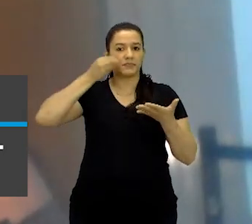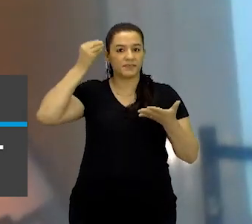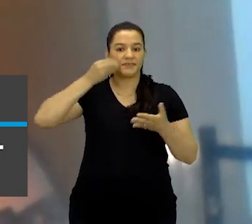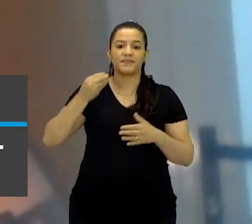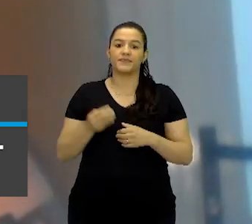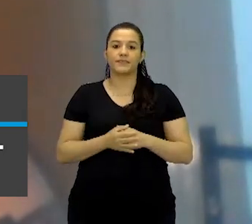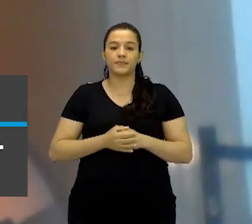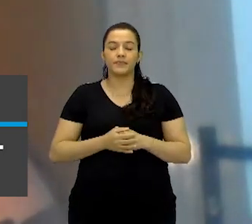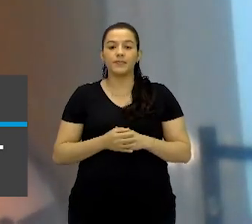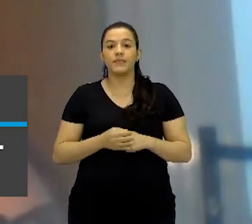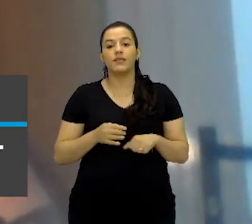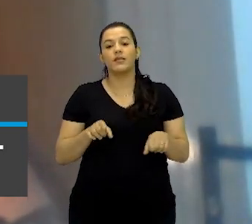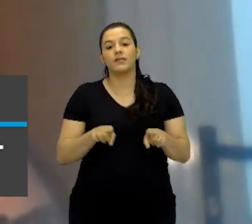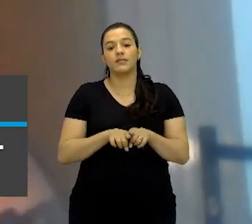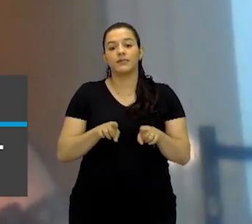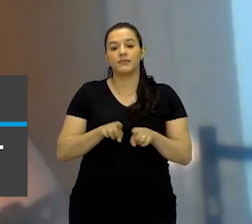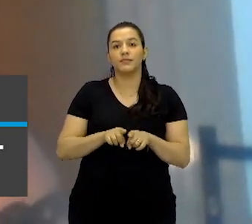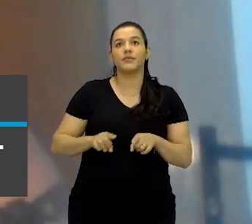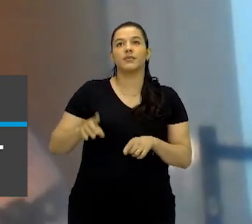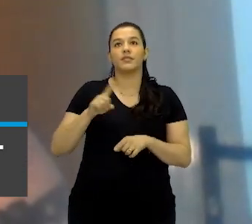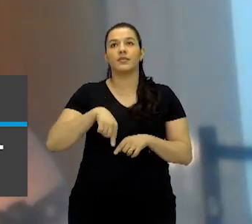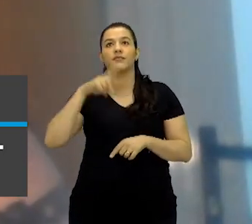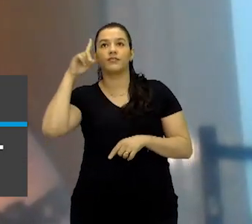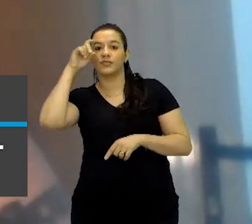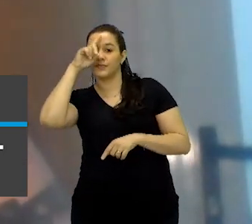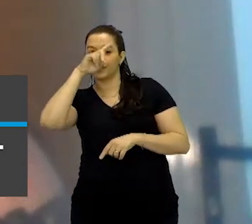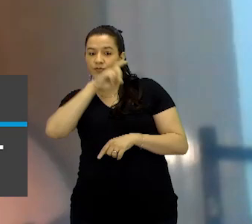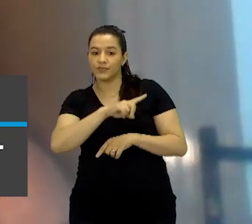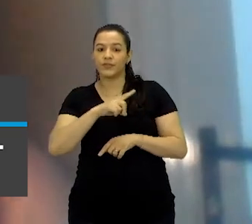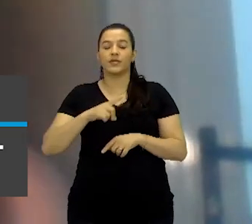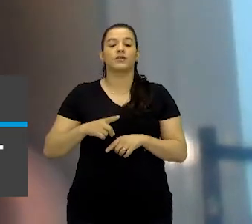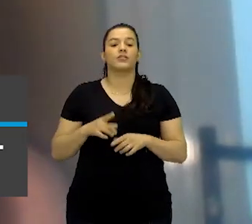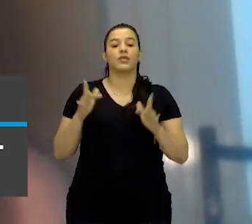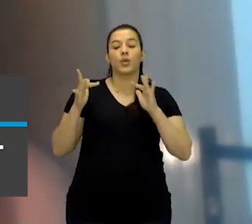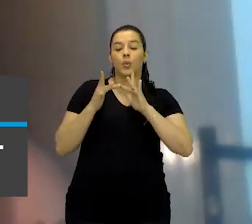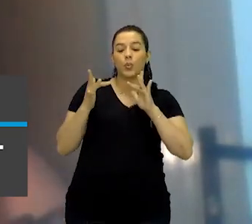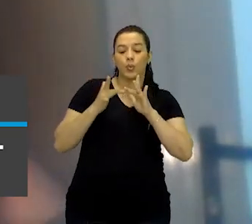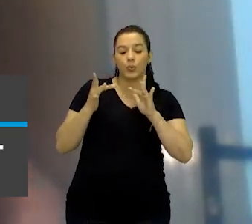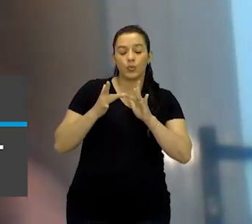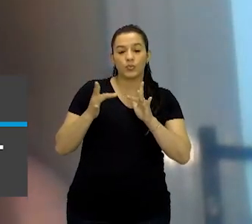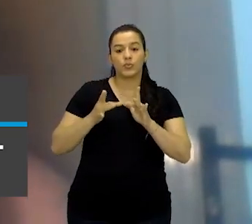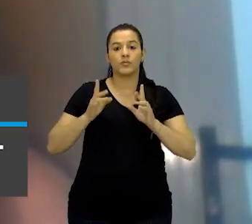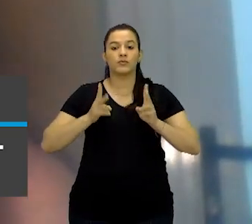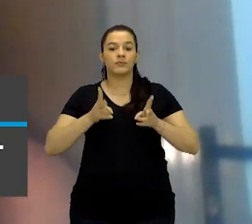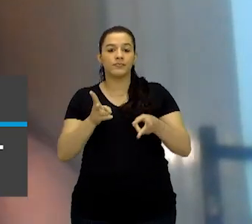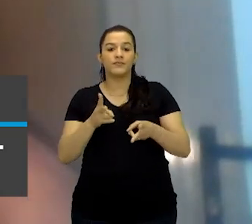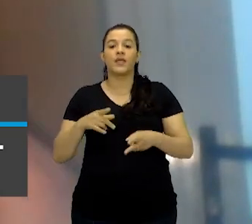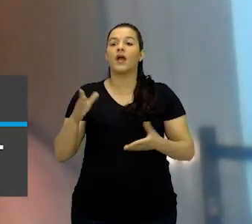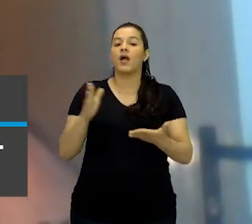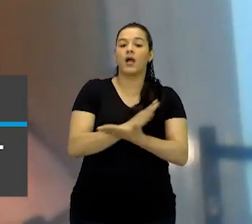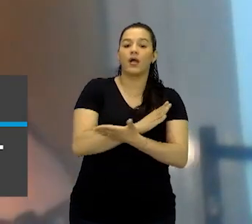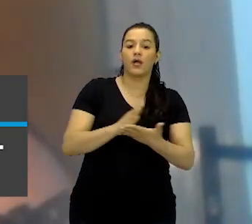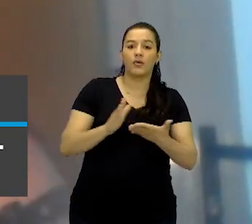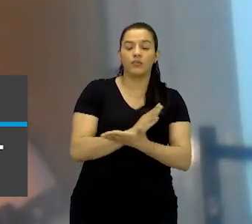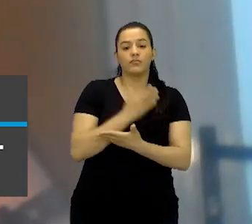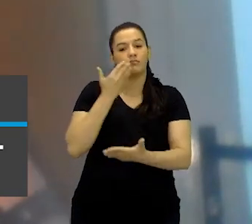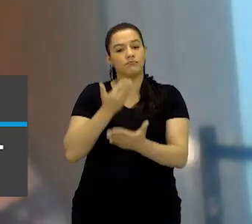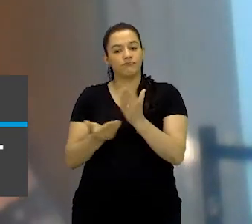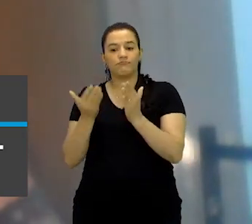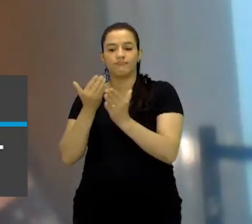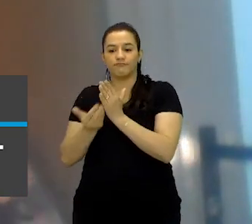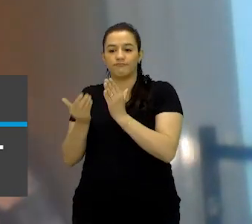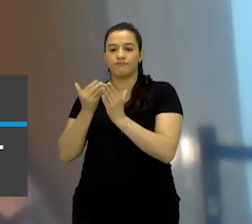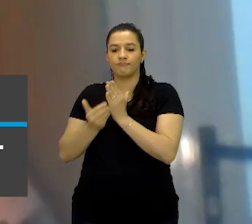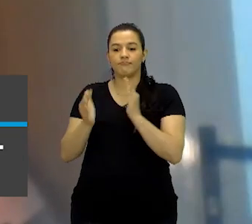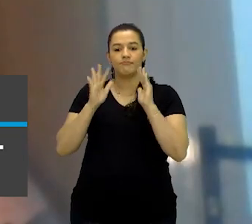né, pessoal? A gente vivenciou, assim, dificuldades de manter o contato, houve perdas também em muitas